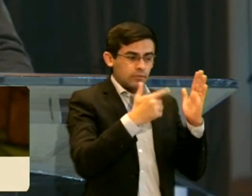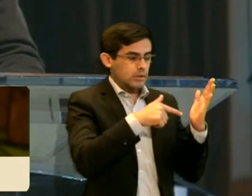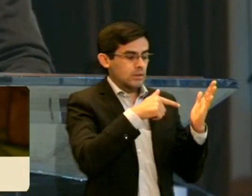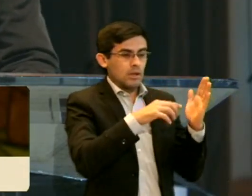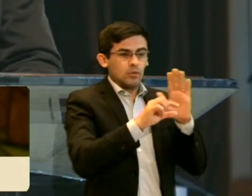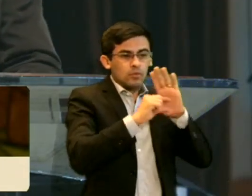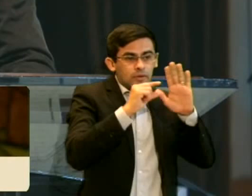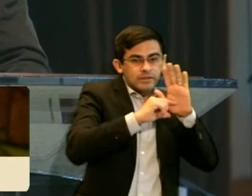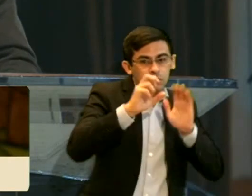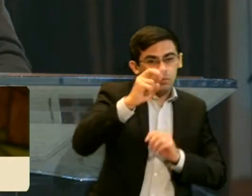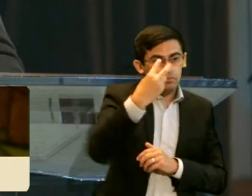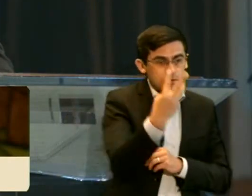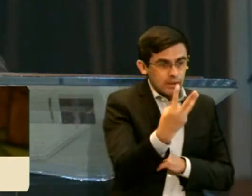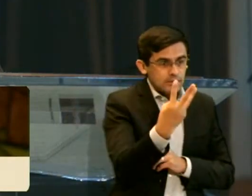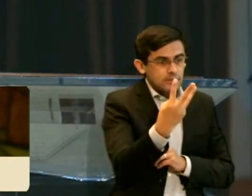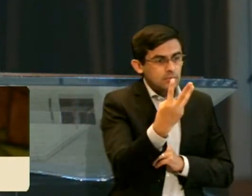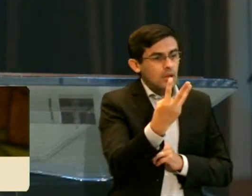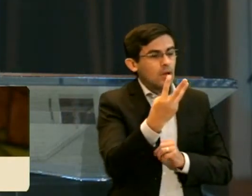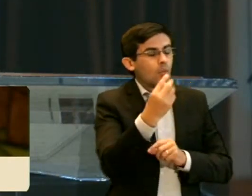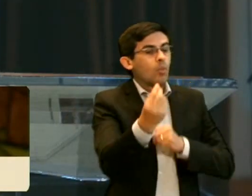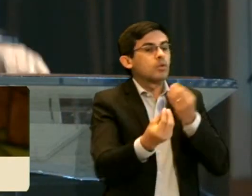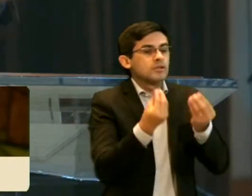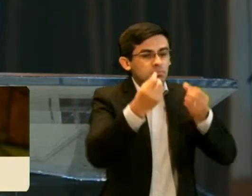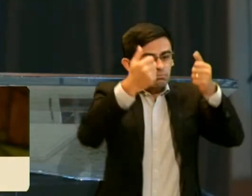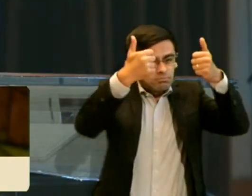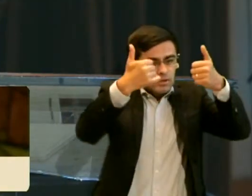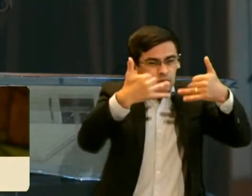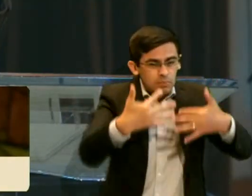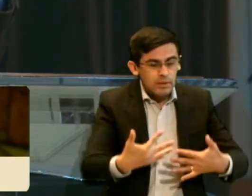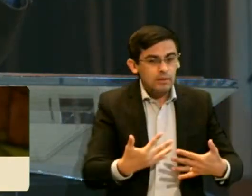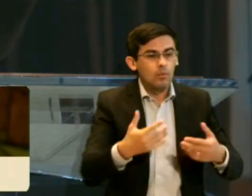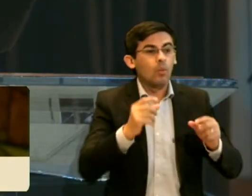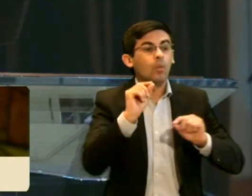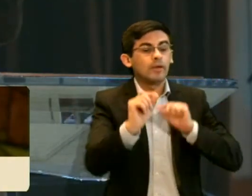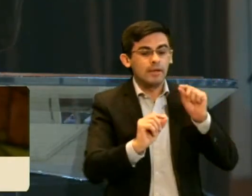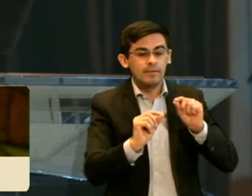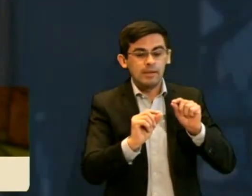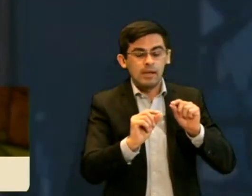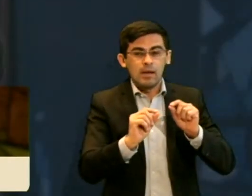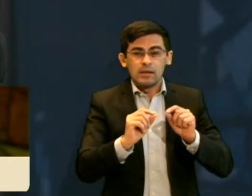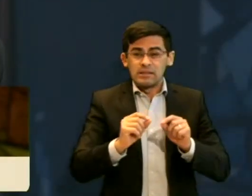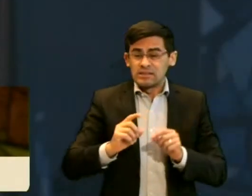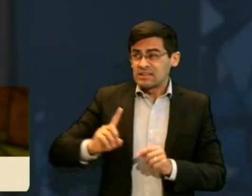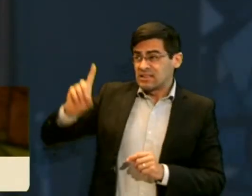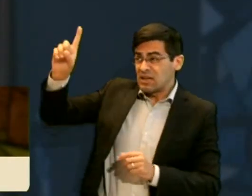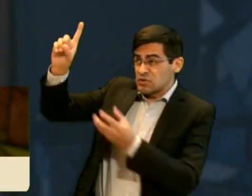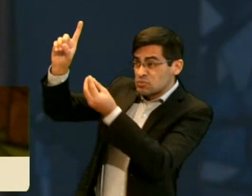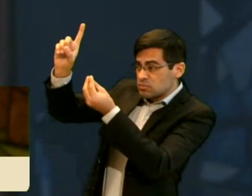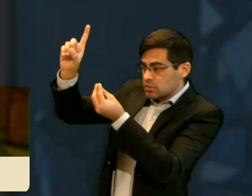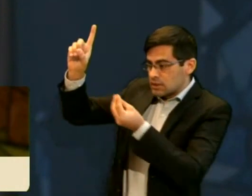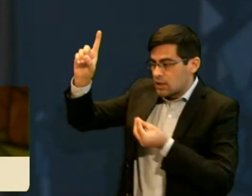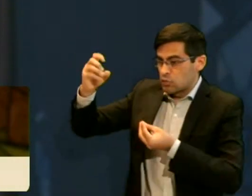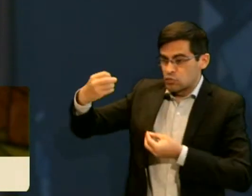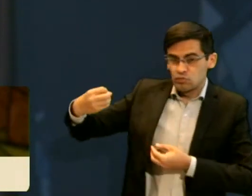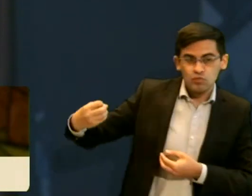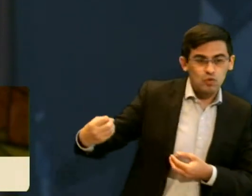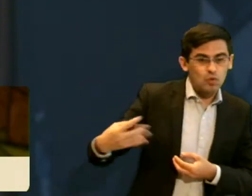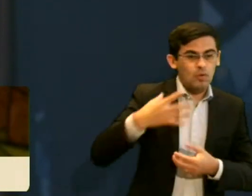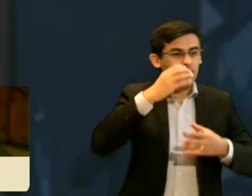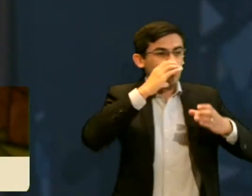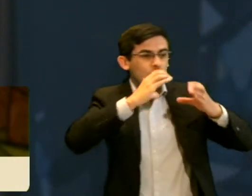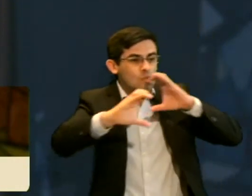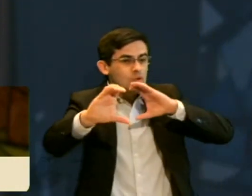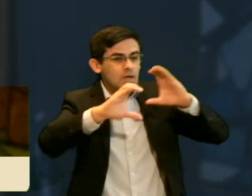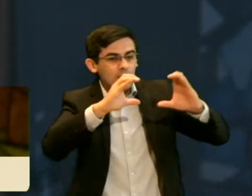aparece no versículo 3, quando ele diz assim: pôs um novo cântico na minha